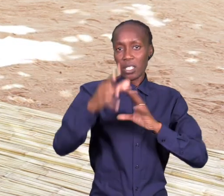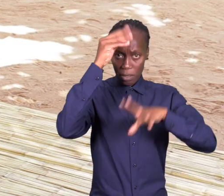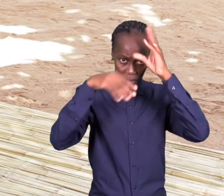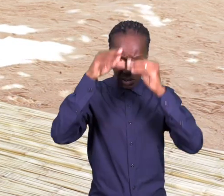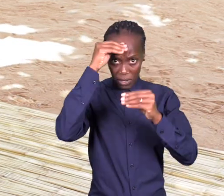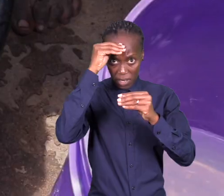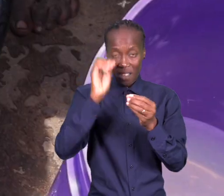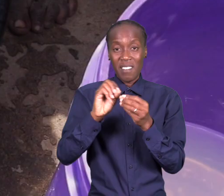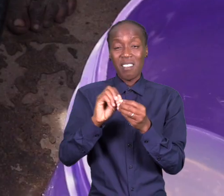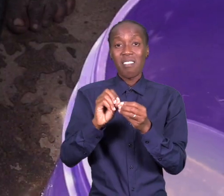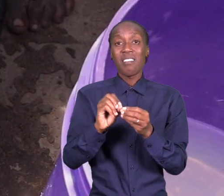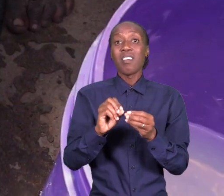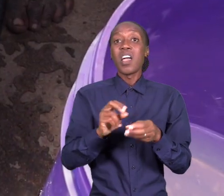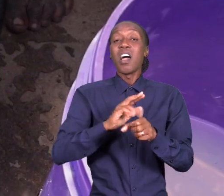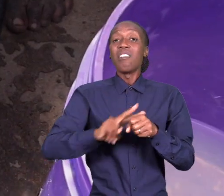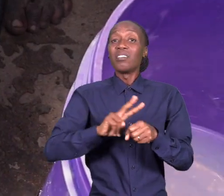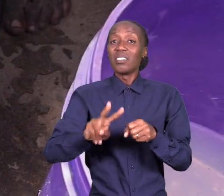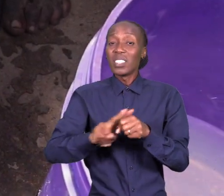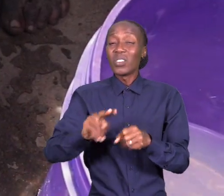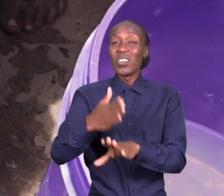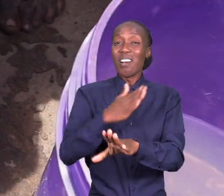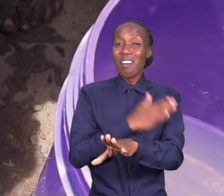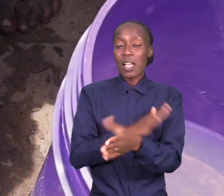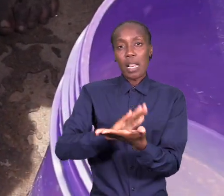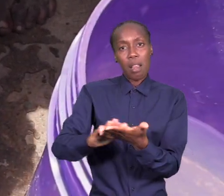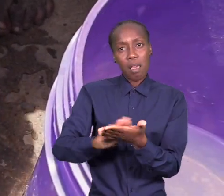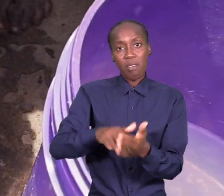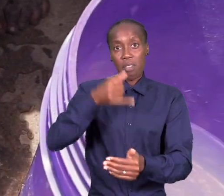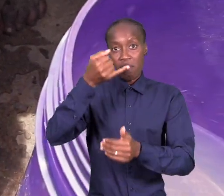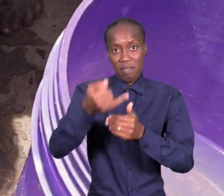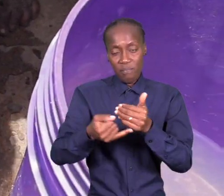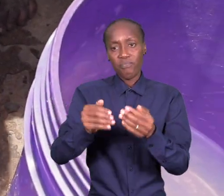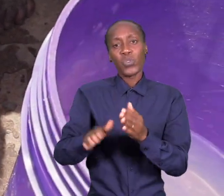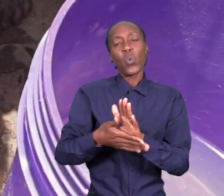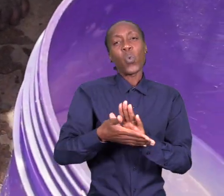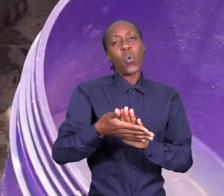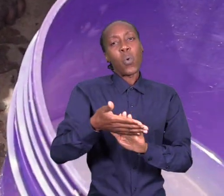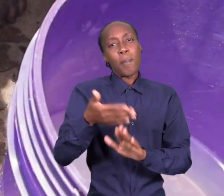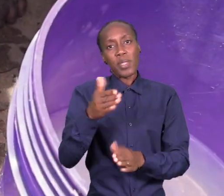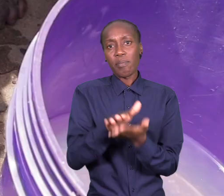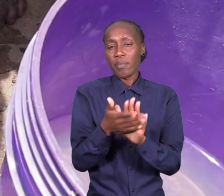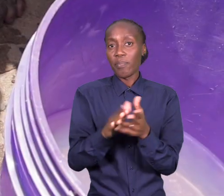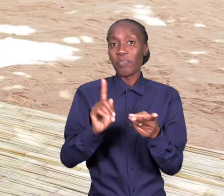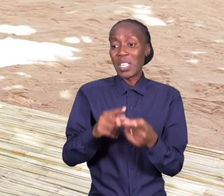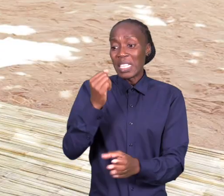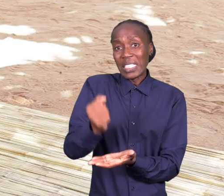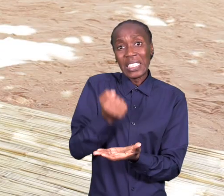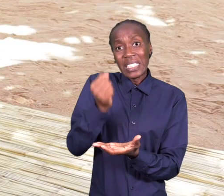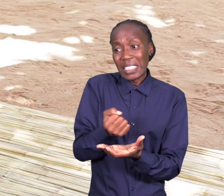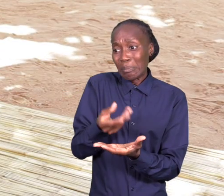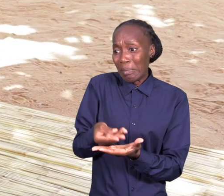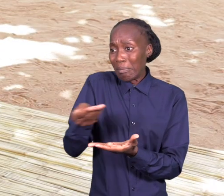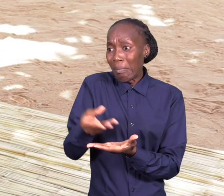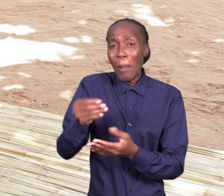Aprendemos que antes de cozer as verduras, devemos lavar. Aprendemos também que não devemos dar muita chima às